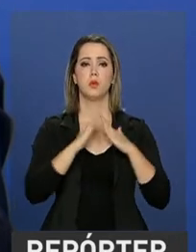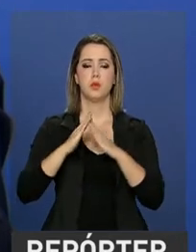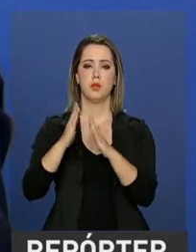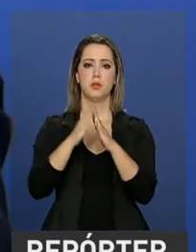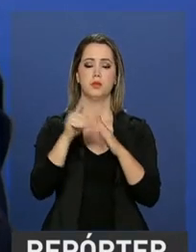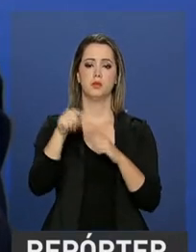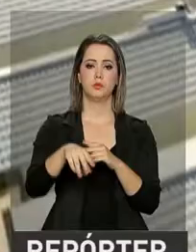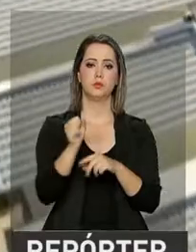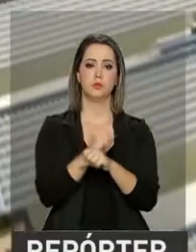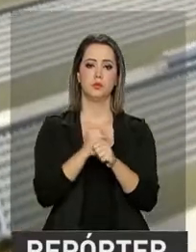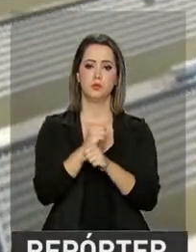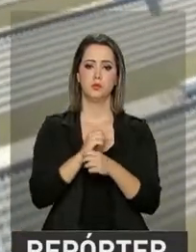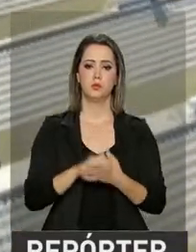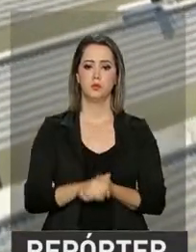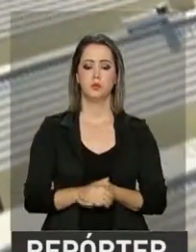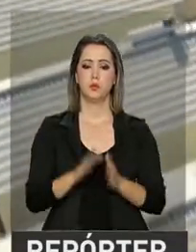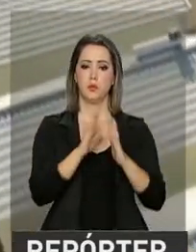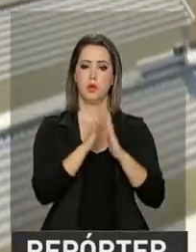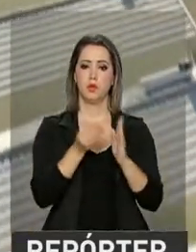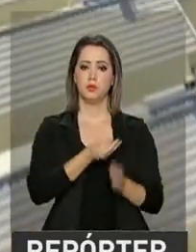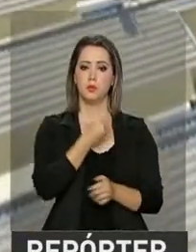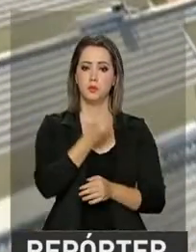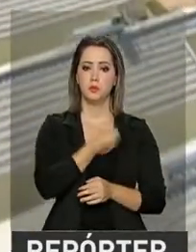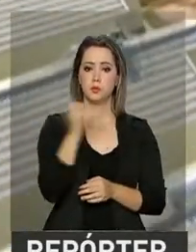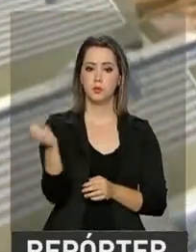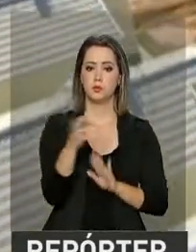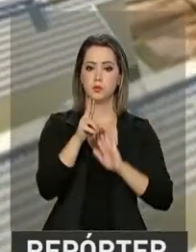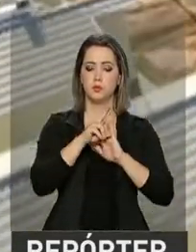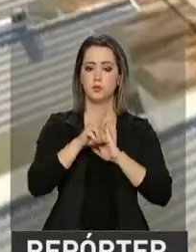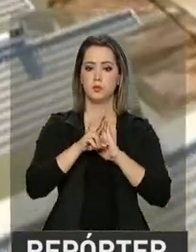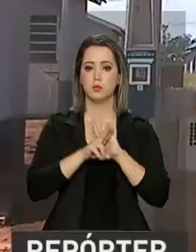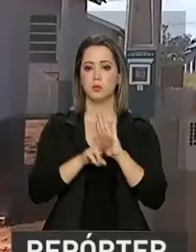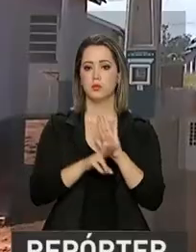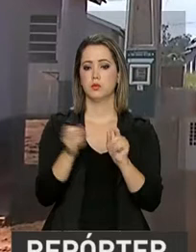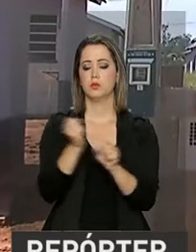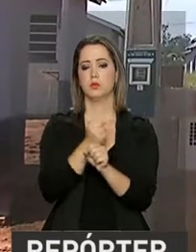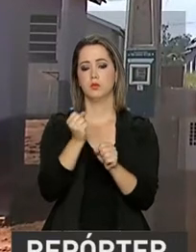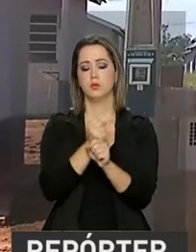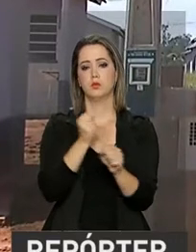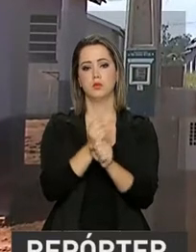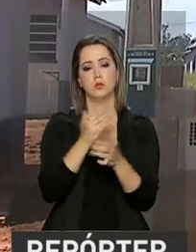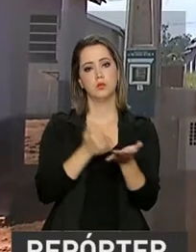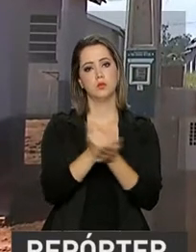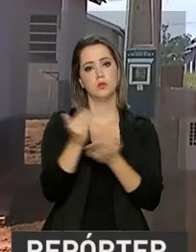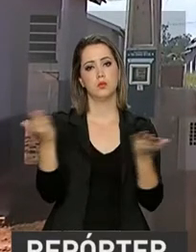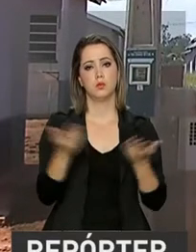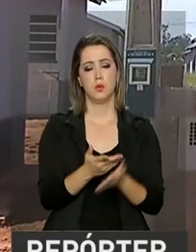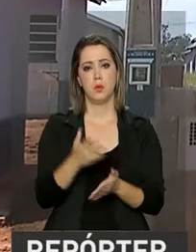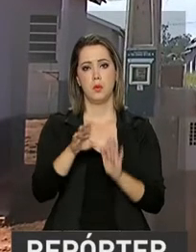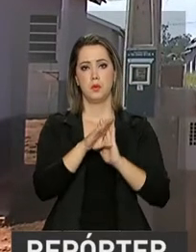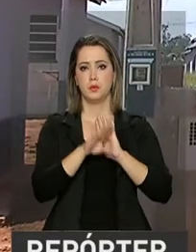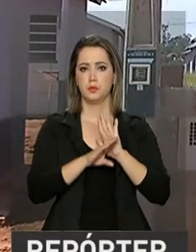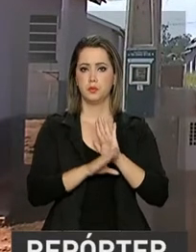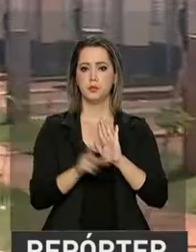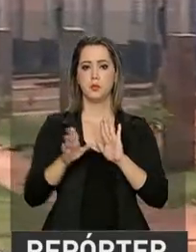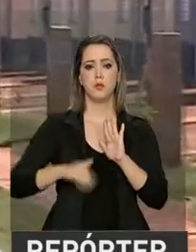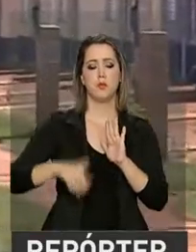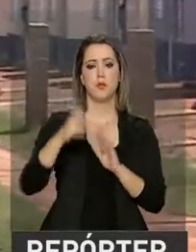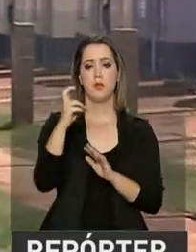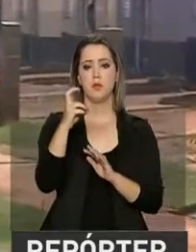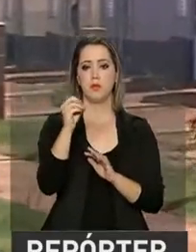como meta o minha casa minha vida tem novas regras para a construção a partir de agora os empreendimentos terão no máximo